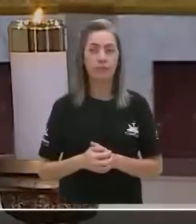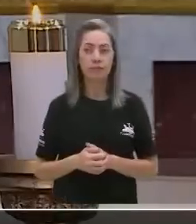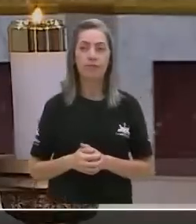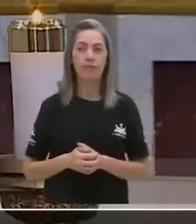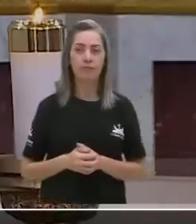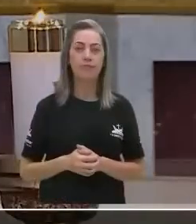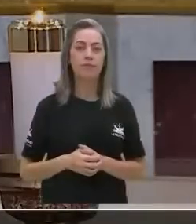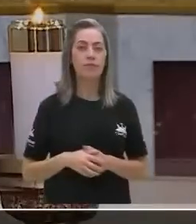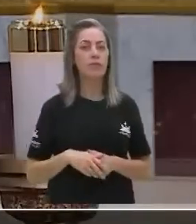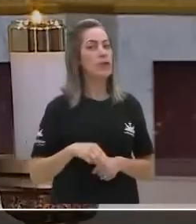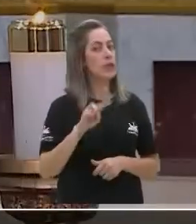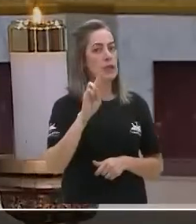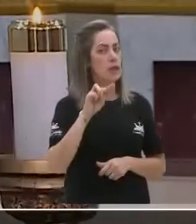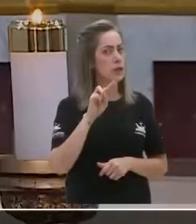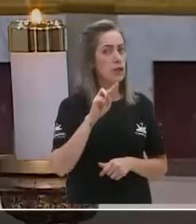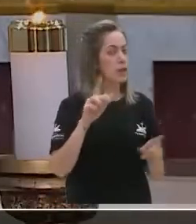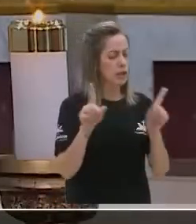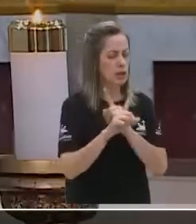não se escandalize.